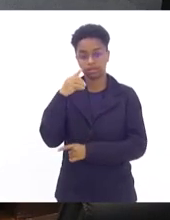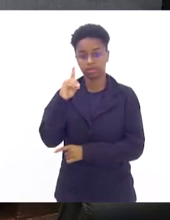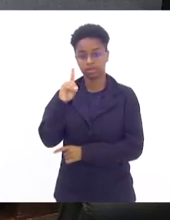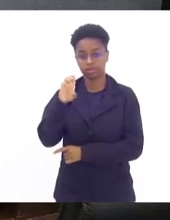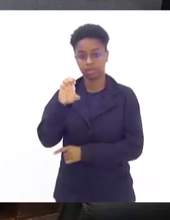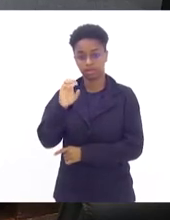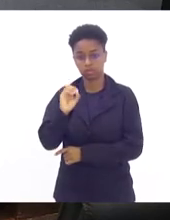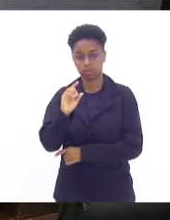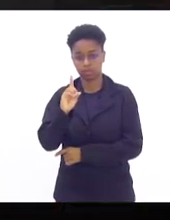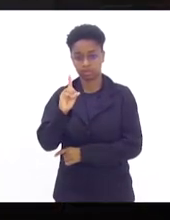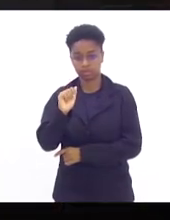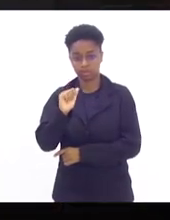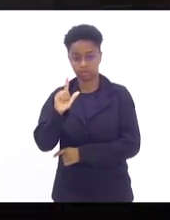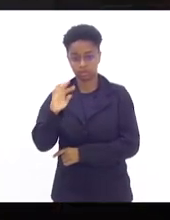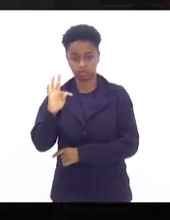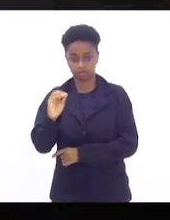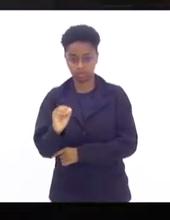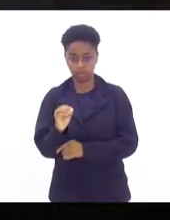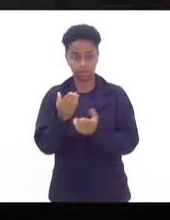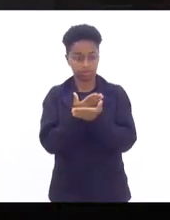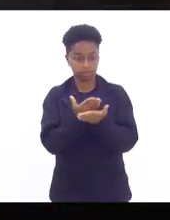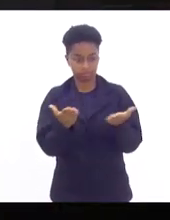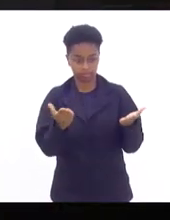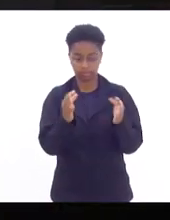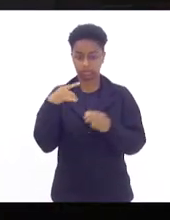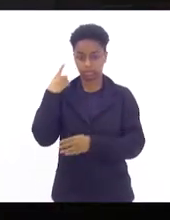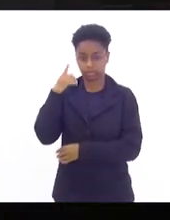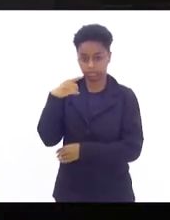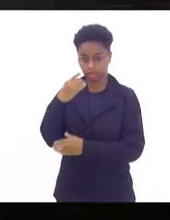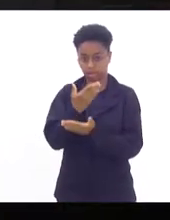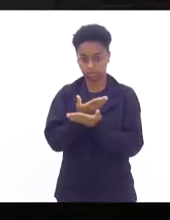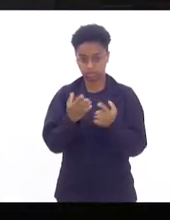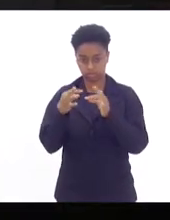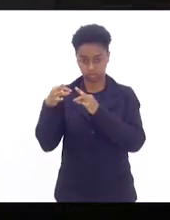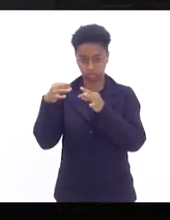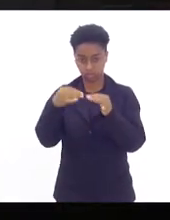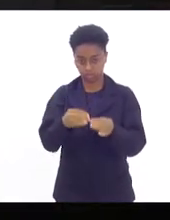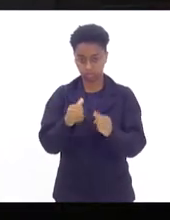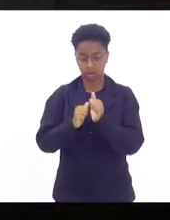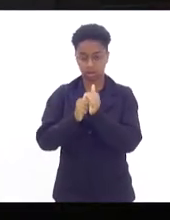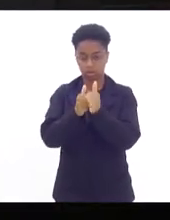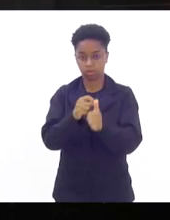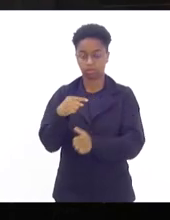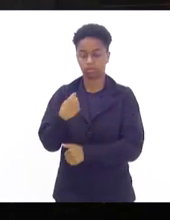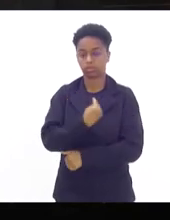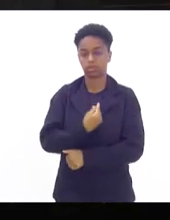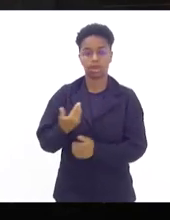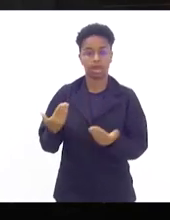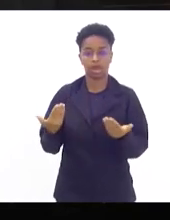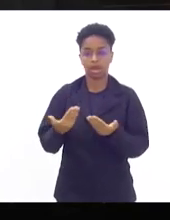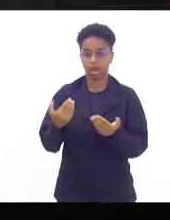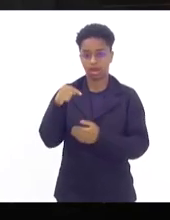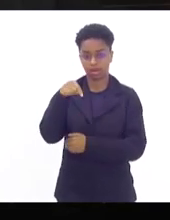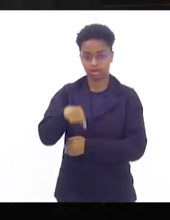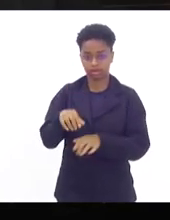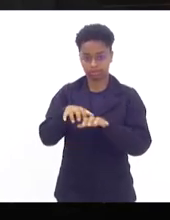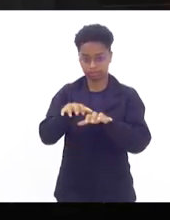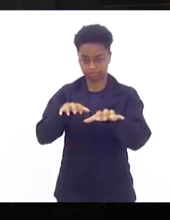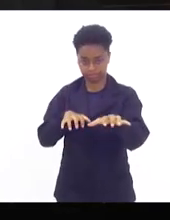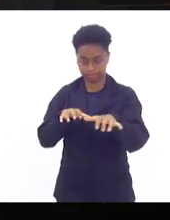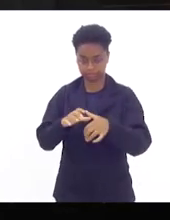Deodalto, senhoras e senhores deputados que nos acompanham de forma